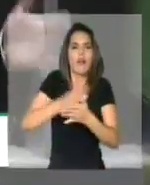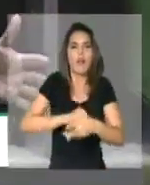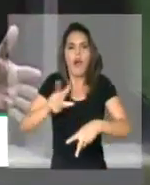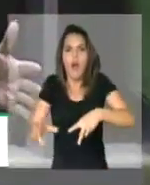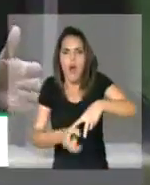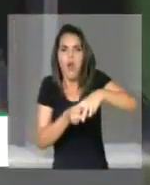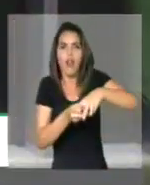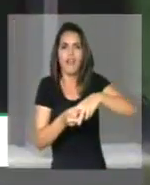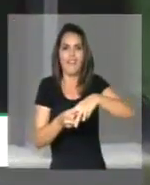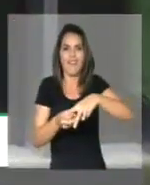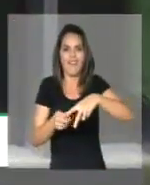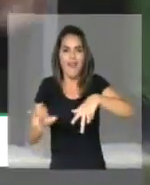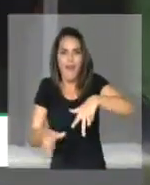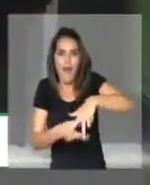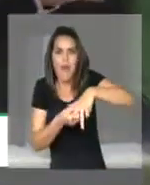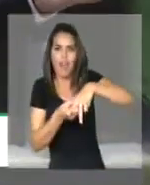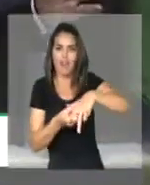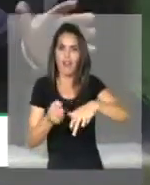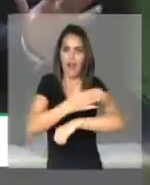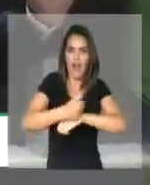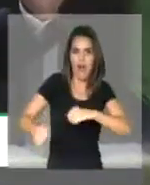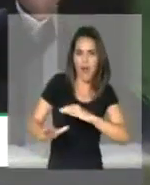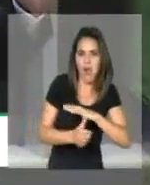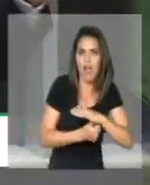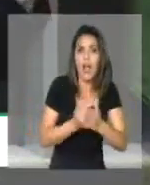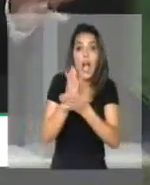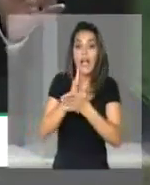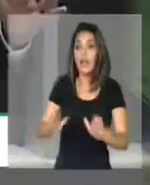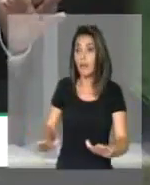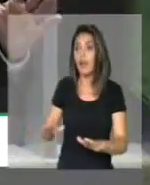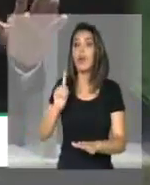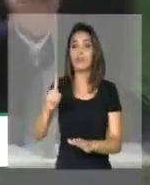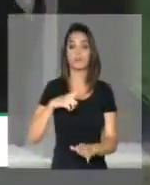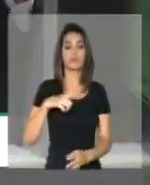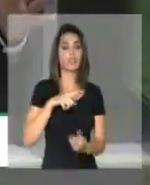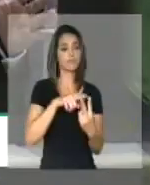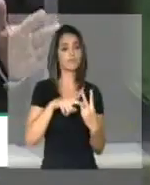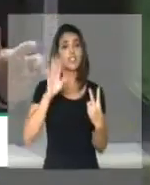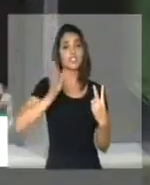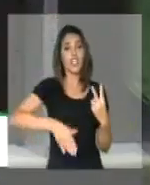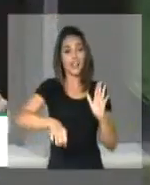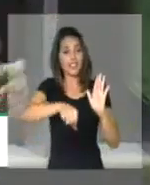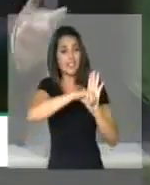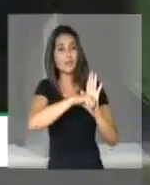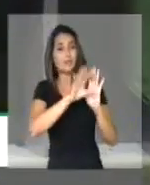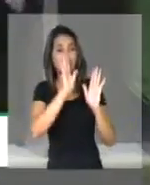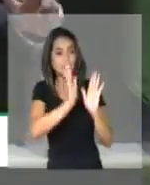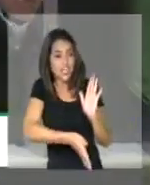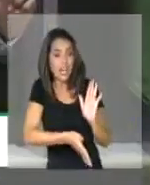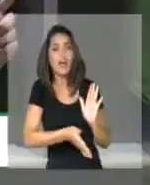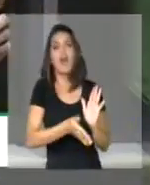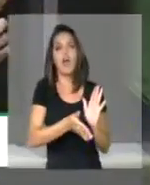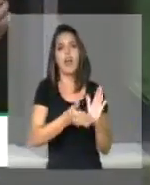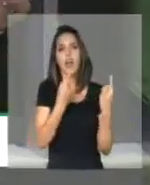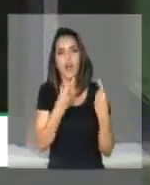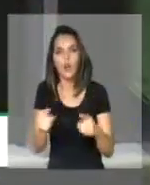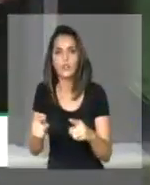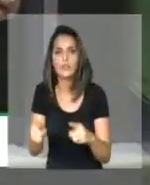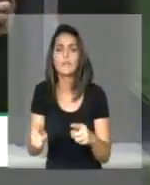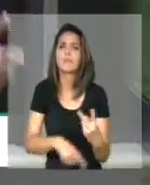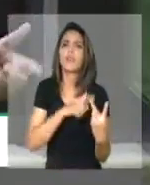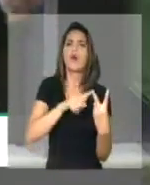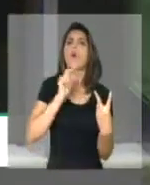duas abordagens para essa questão. Combater quando o problema já aconteceu, o crime já foi cometido. E a outra maneira